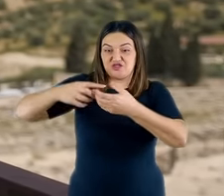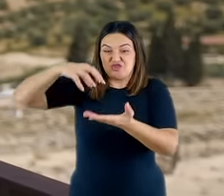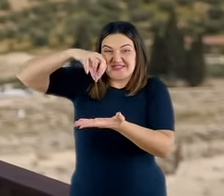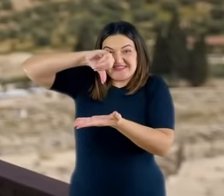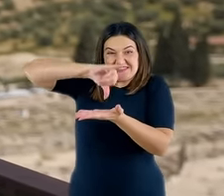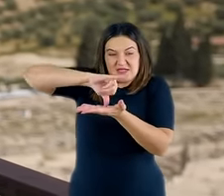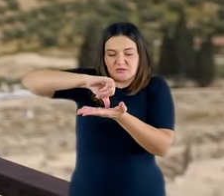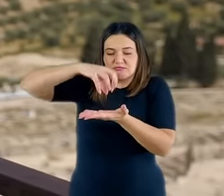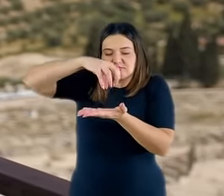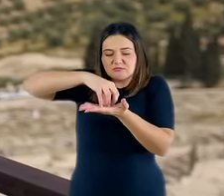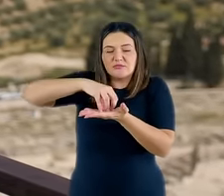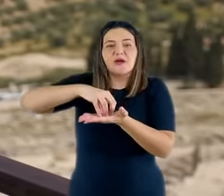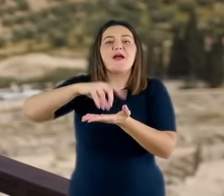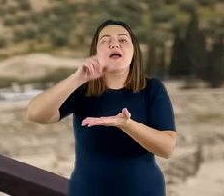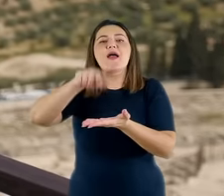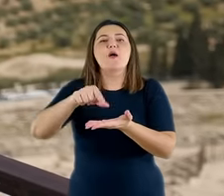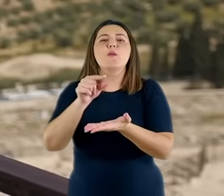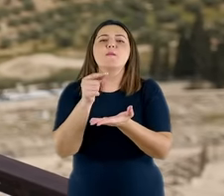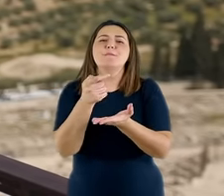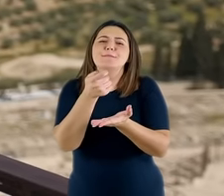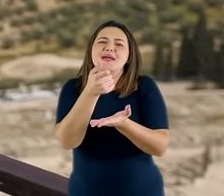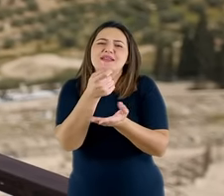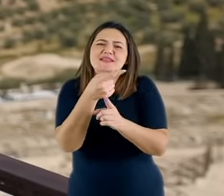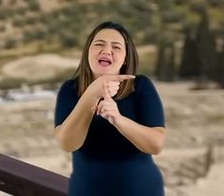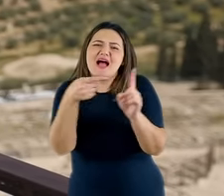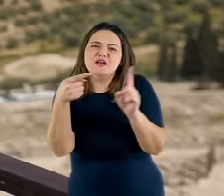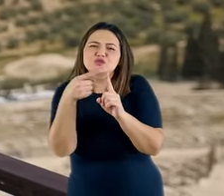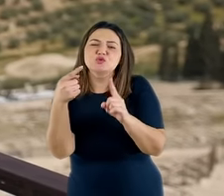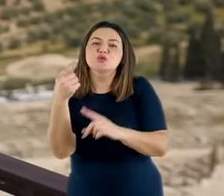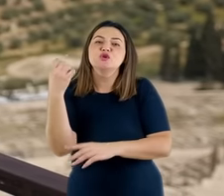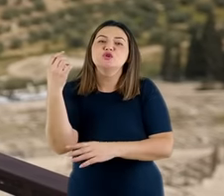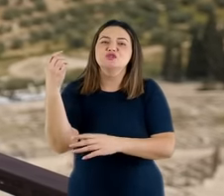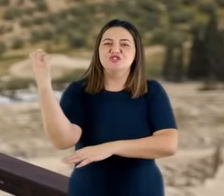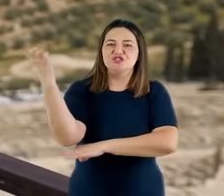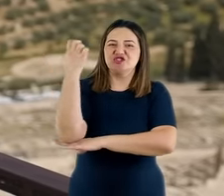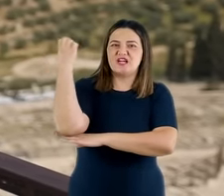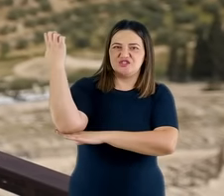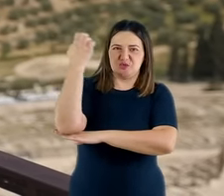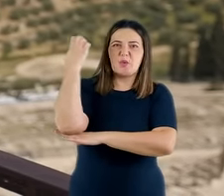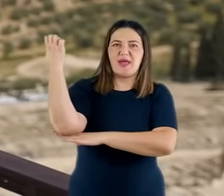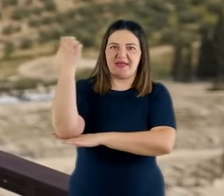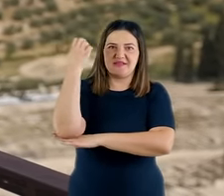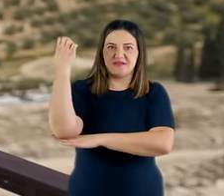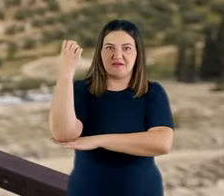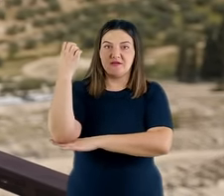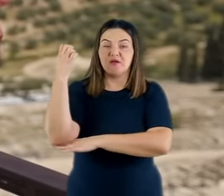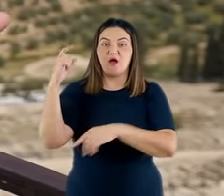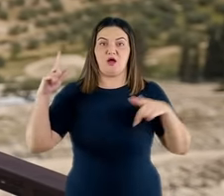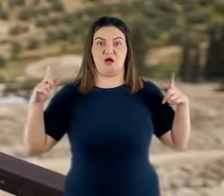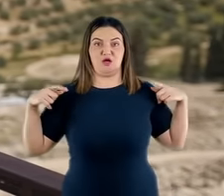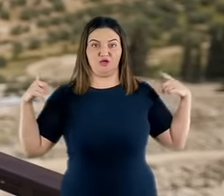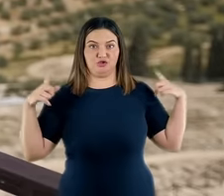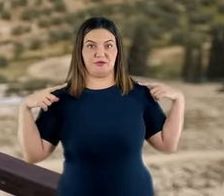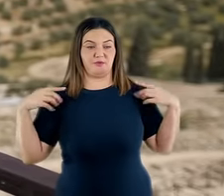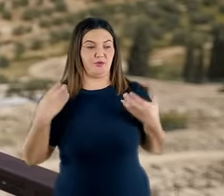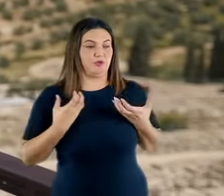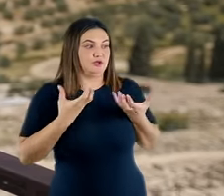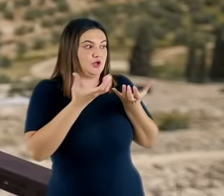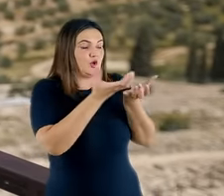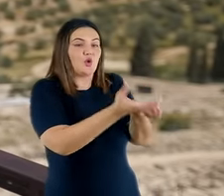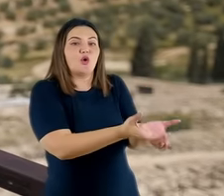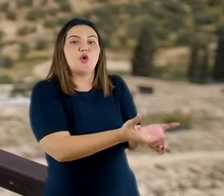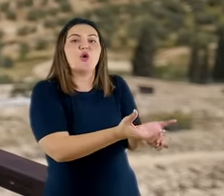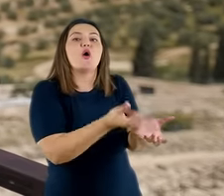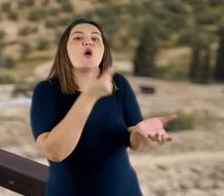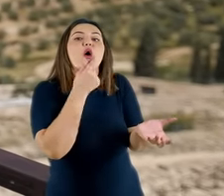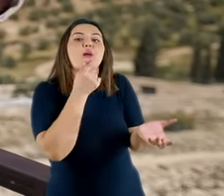cidade seria um pedaço do Jardim do Éden que o anjo Gabriel entregou para Ismael. Ismael, em